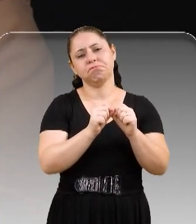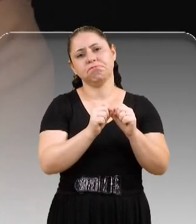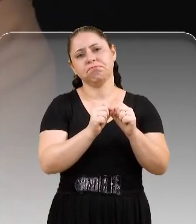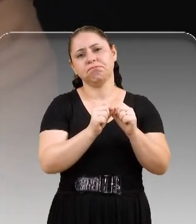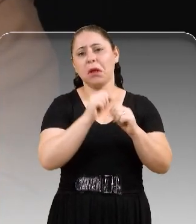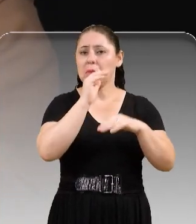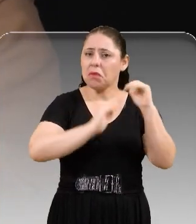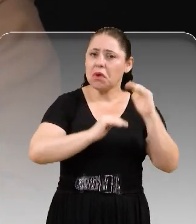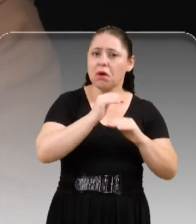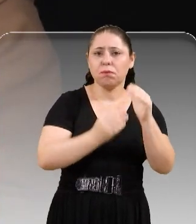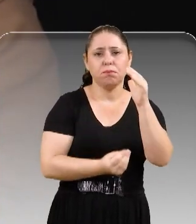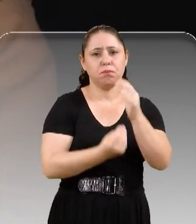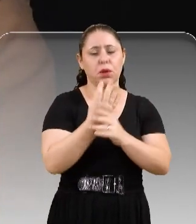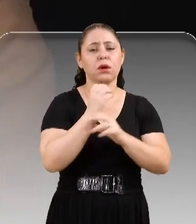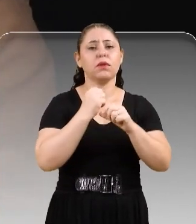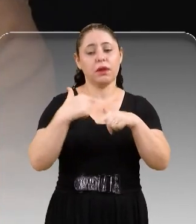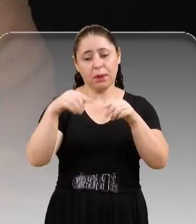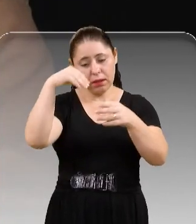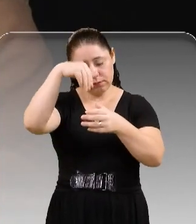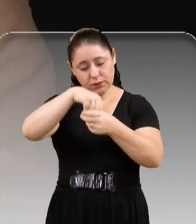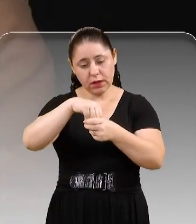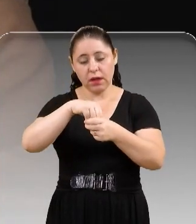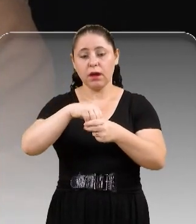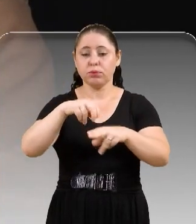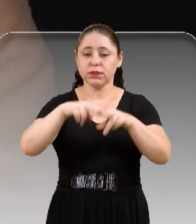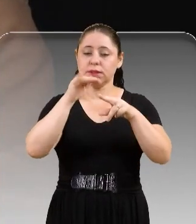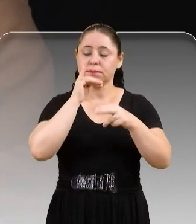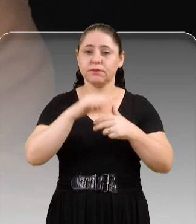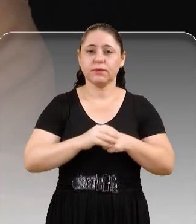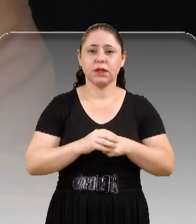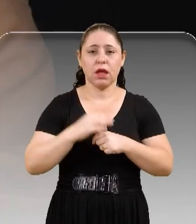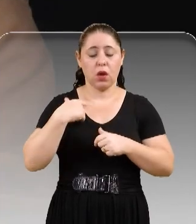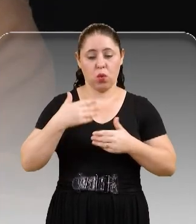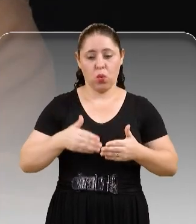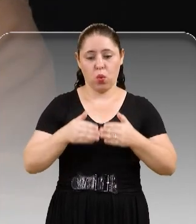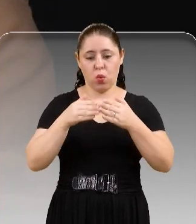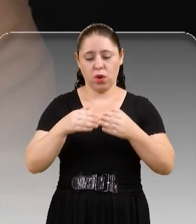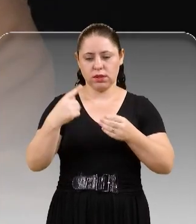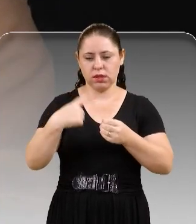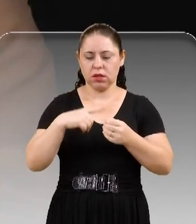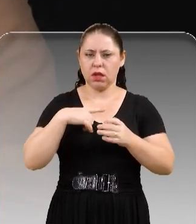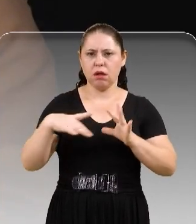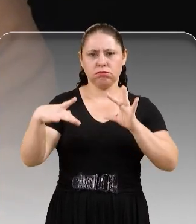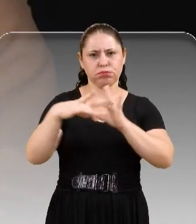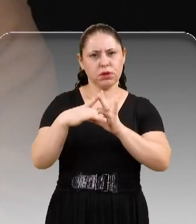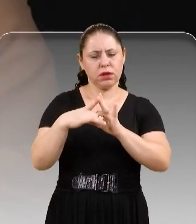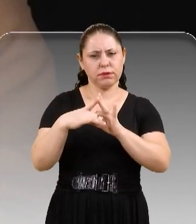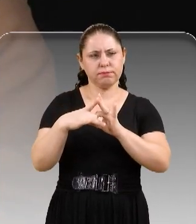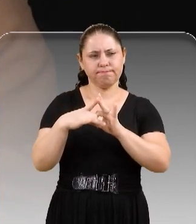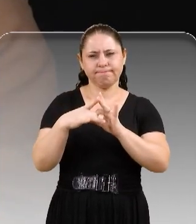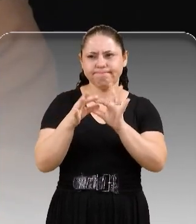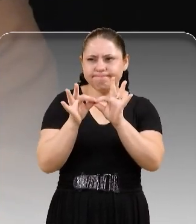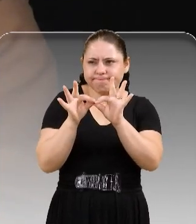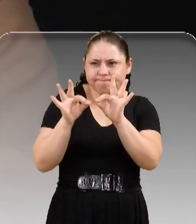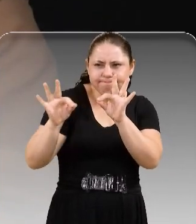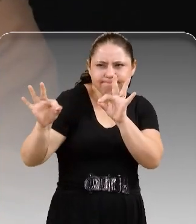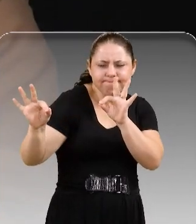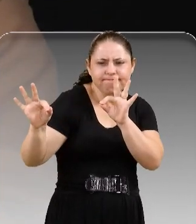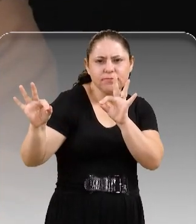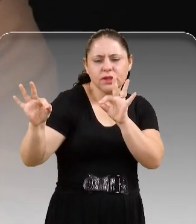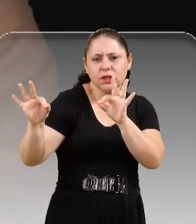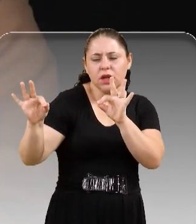formação para que essas pessoas pudessem trabalhar aqui. Então ela saiu muito. Por exemplo, eu morei em Corumbá. Corumbá tinha uma ligação estreita com o Rio de Janeiro. Então, muitos